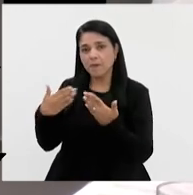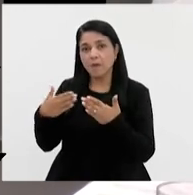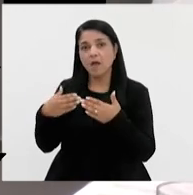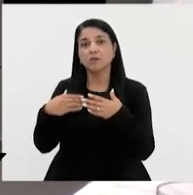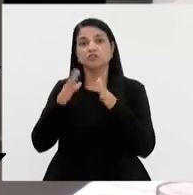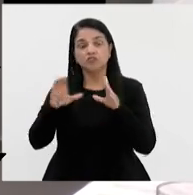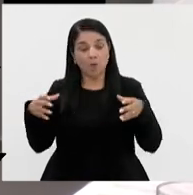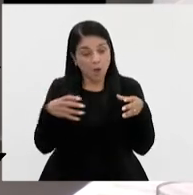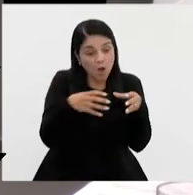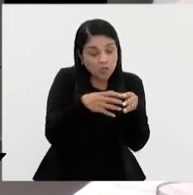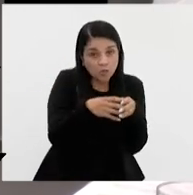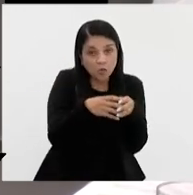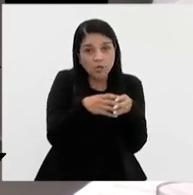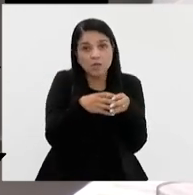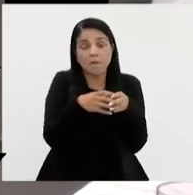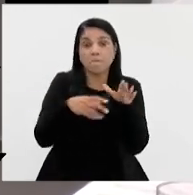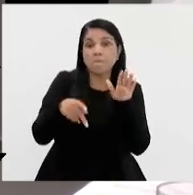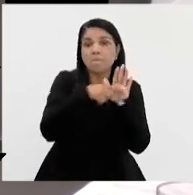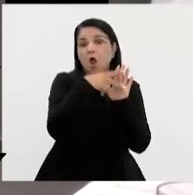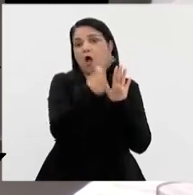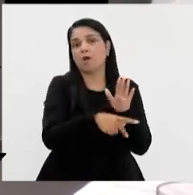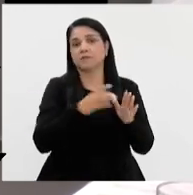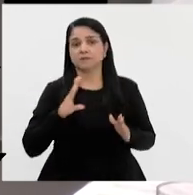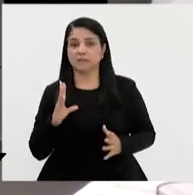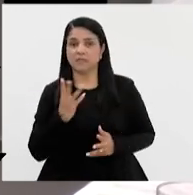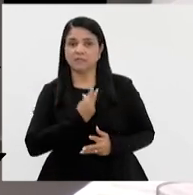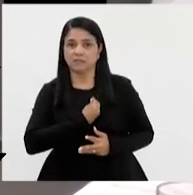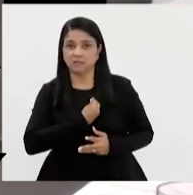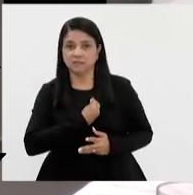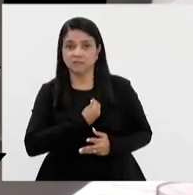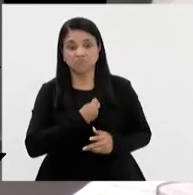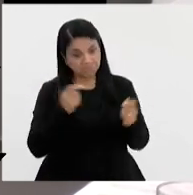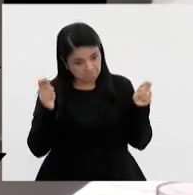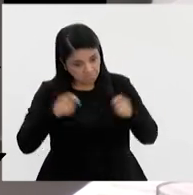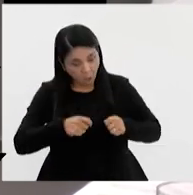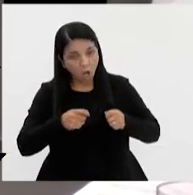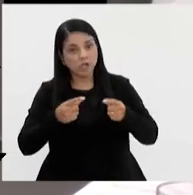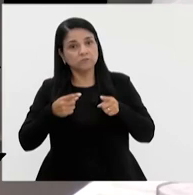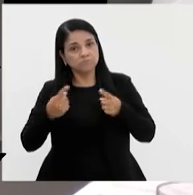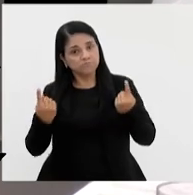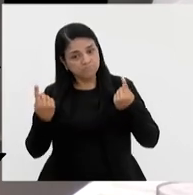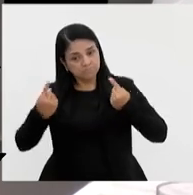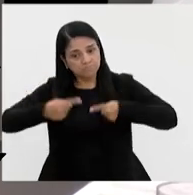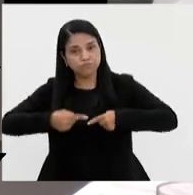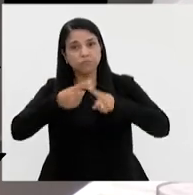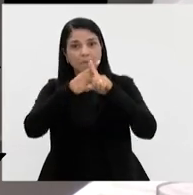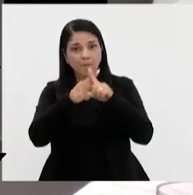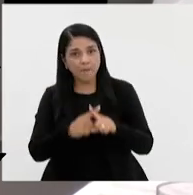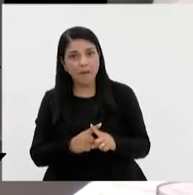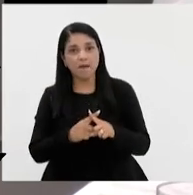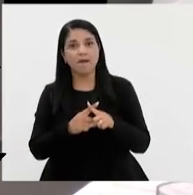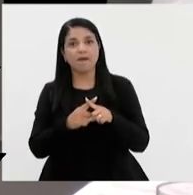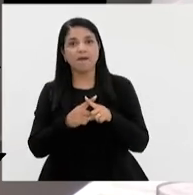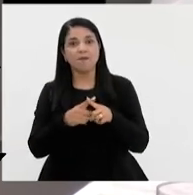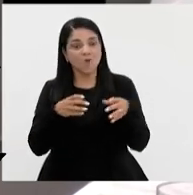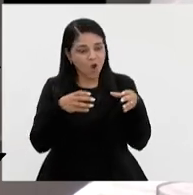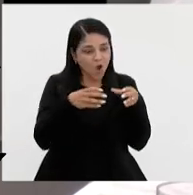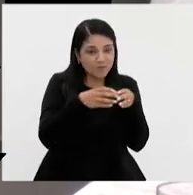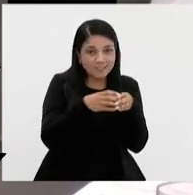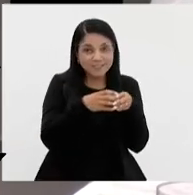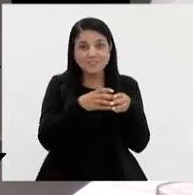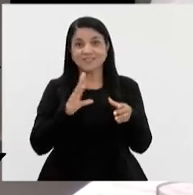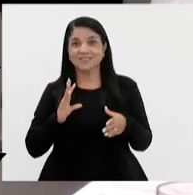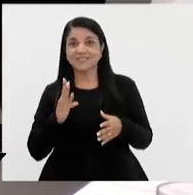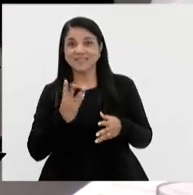uma categoria para o trans, que a gente tem o projeto, falar que tá aqui, ó, vocês vão poder competir, vai ter competição, compromisso só de trazer na CCJ, entendeu? Vai ter uma competição para vocês, nós